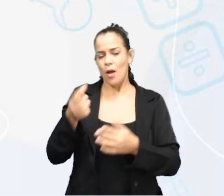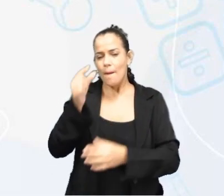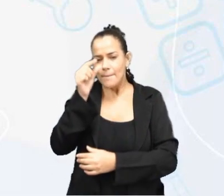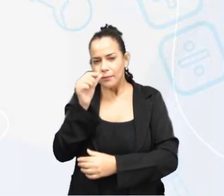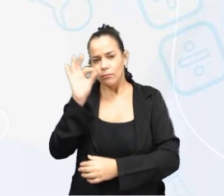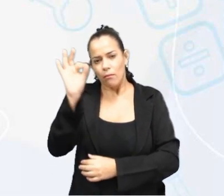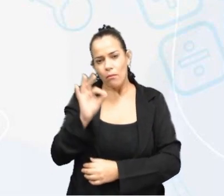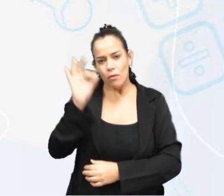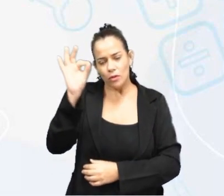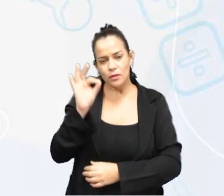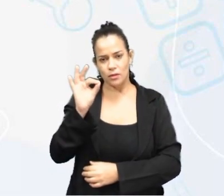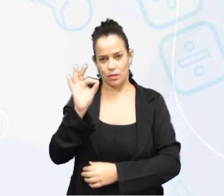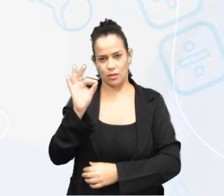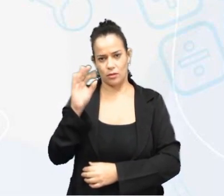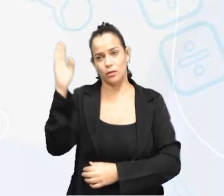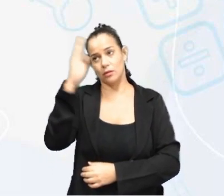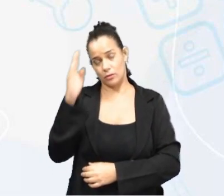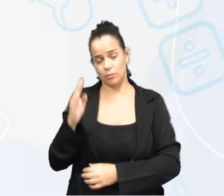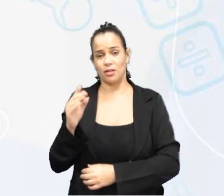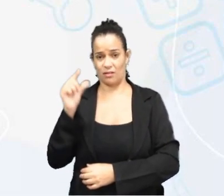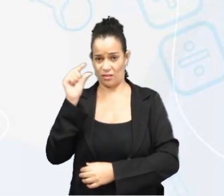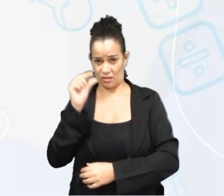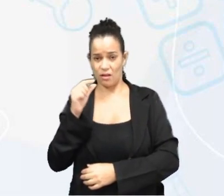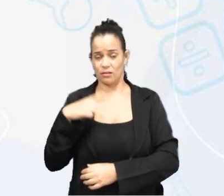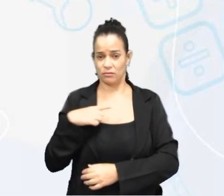brasileira. Segundo,